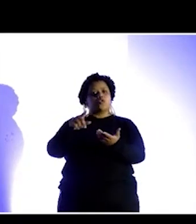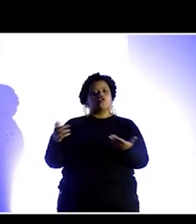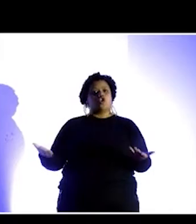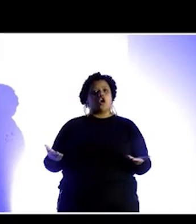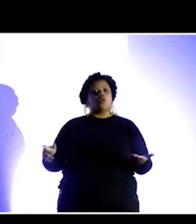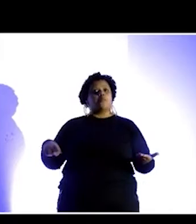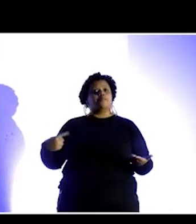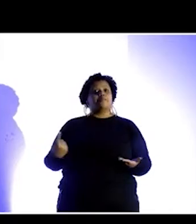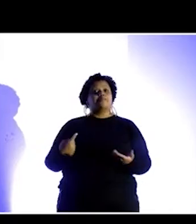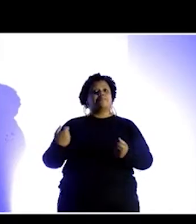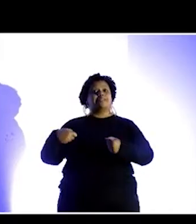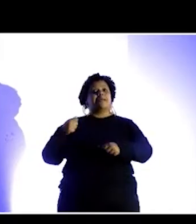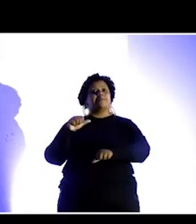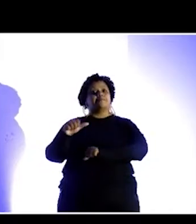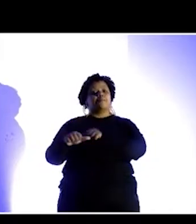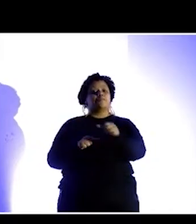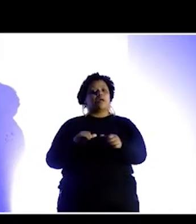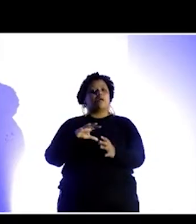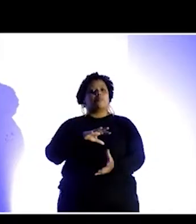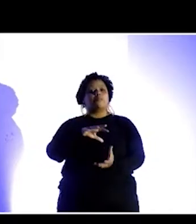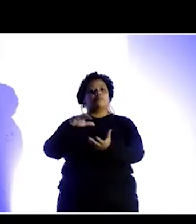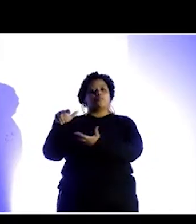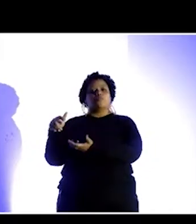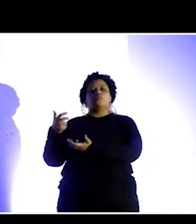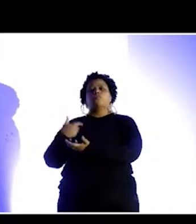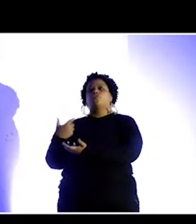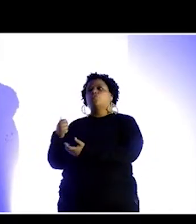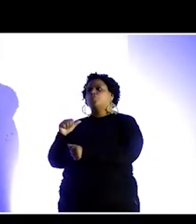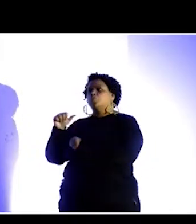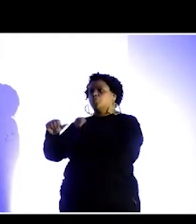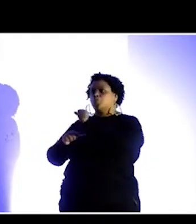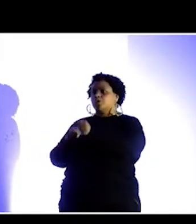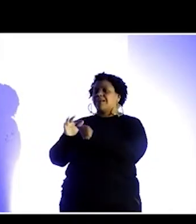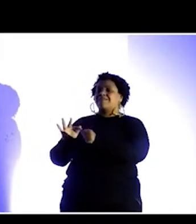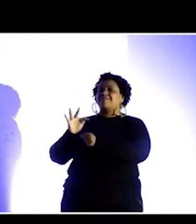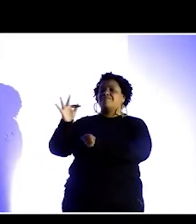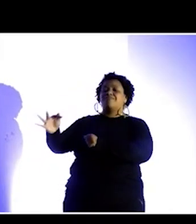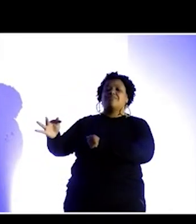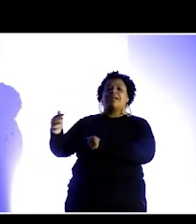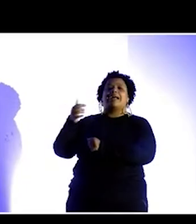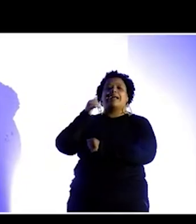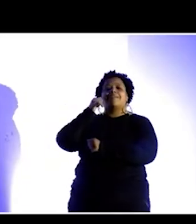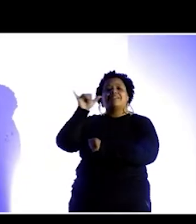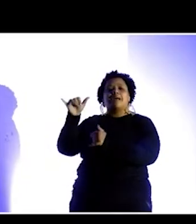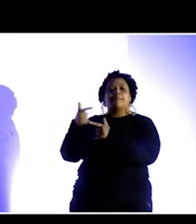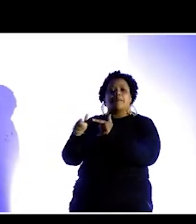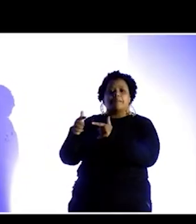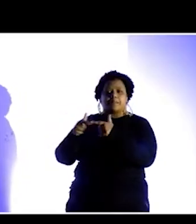mudar isso para um mundo de cenários probabilístico.